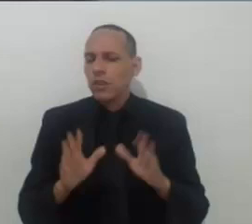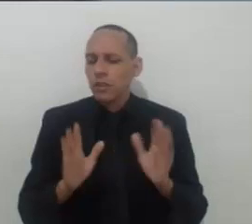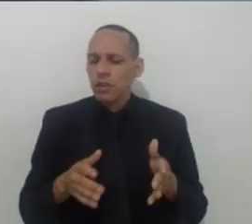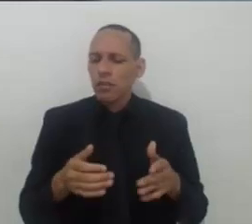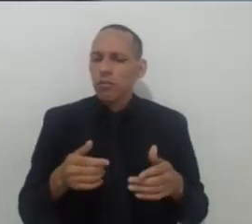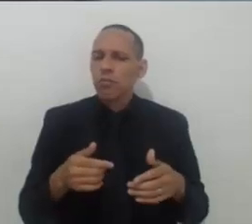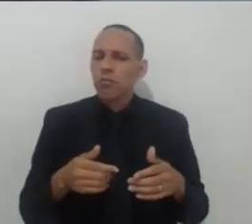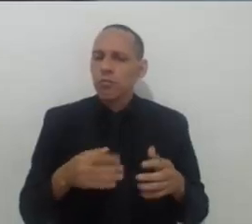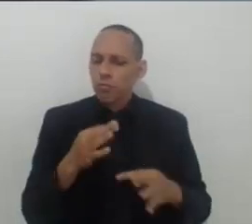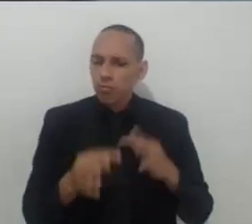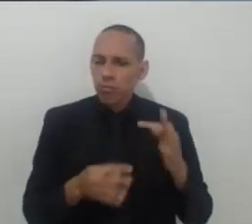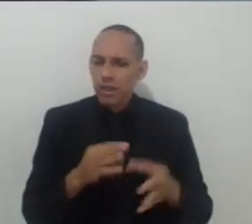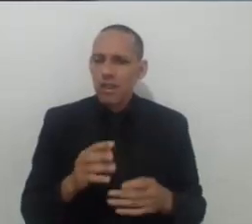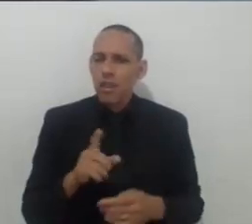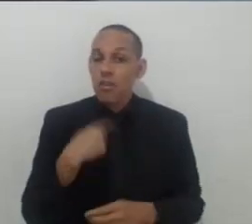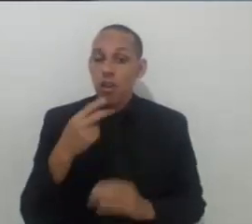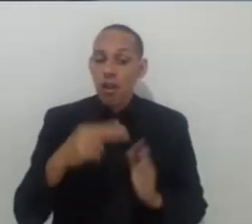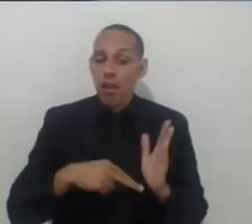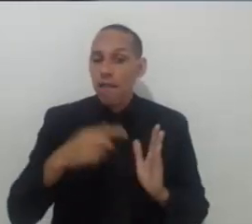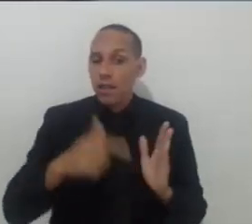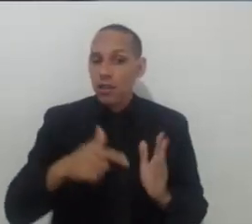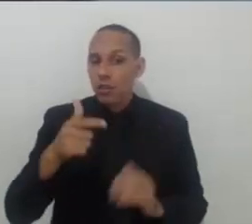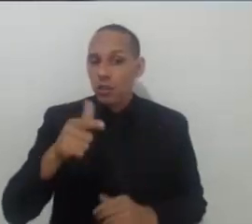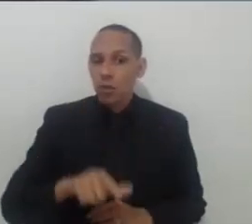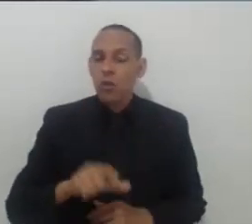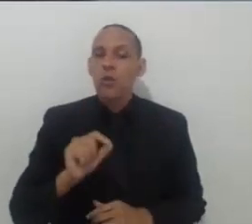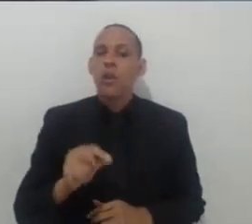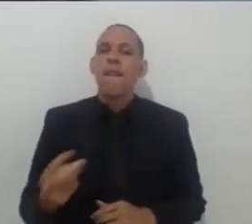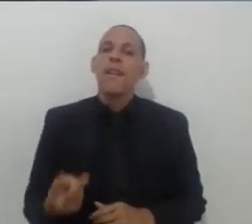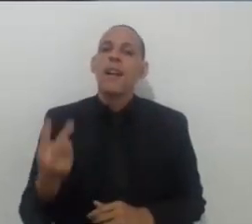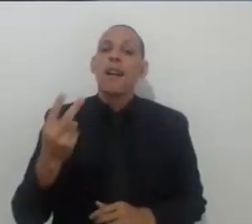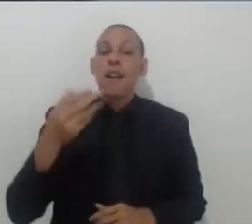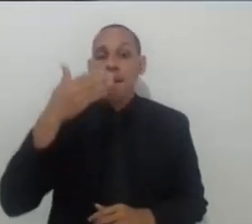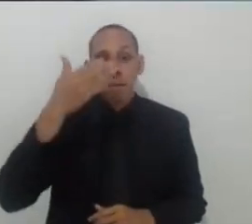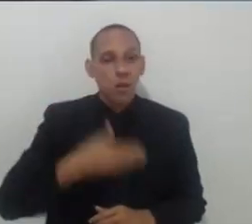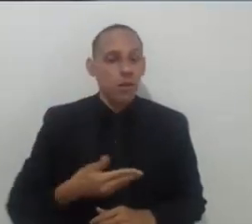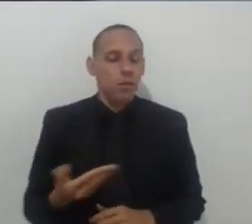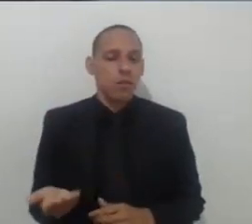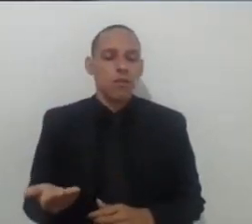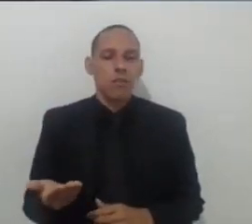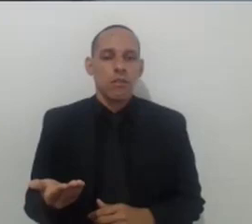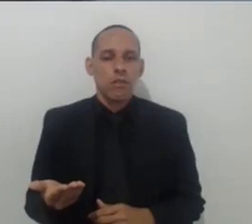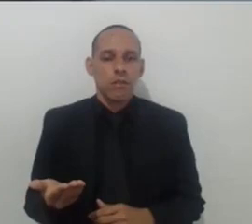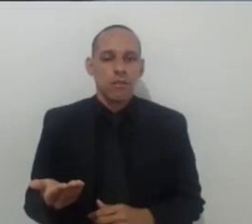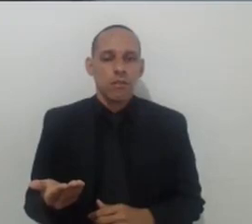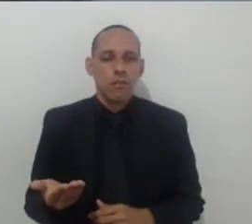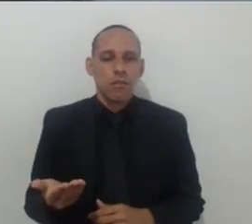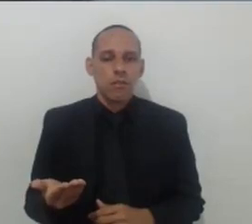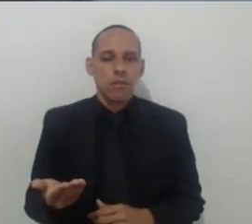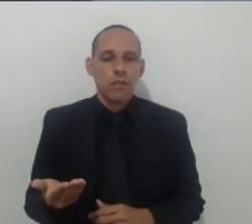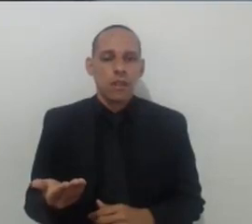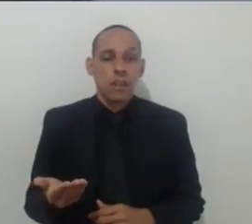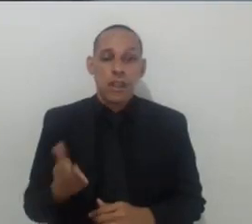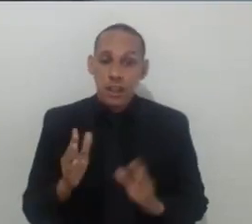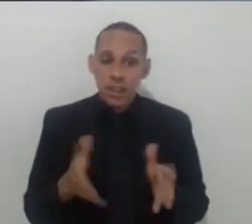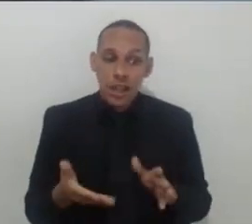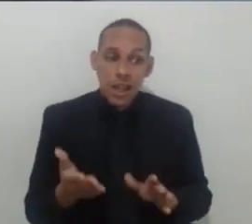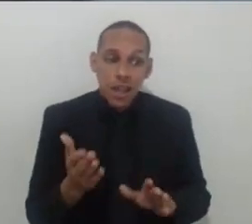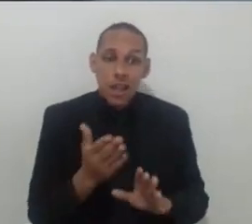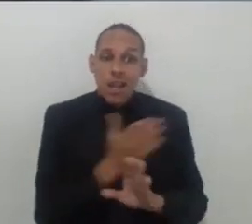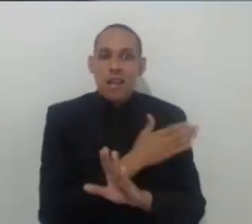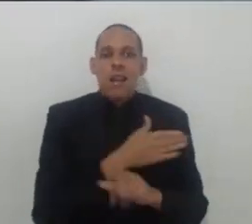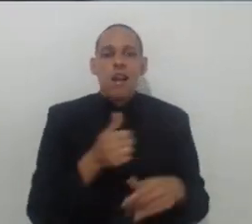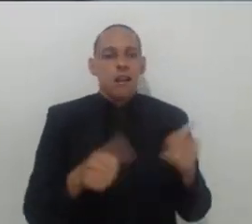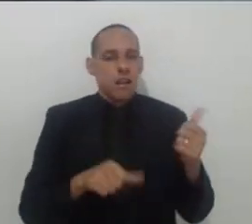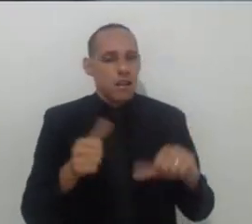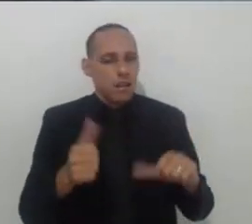estaríamos reavaliando e valorizando a prova que foi avaliada naquela ocasião. Então,